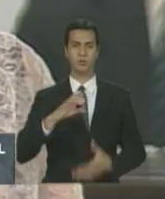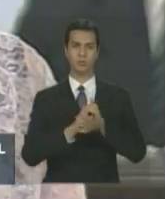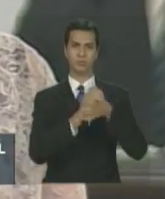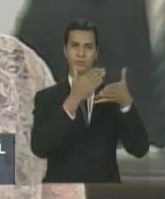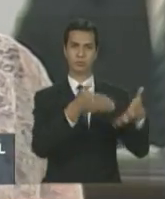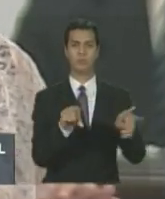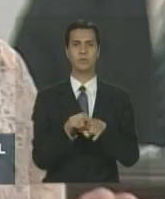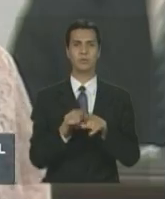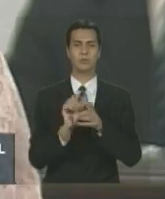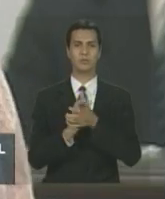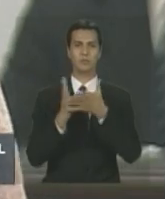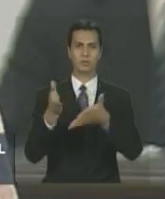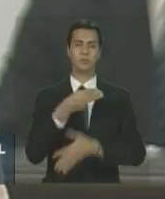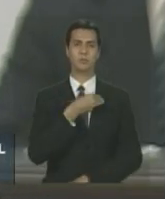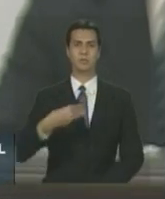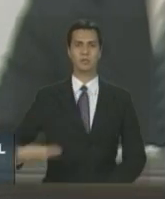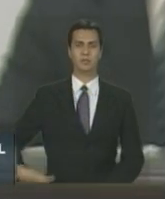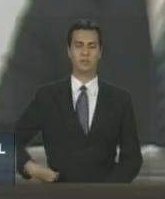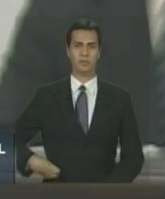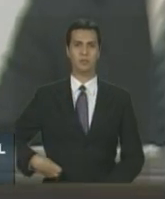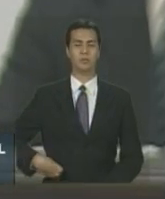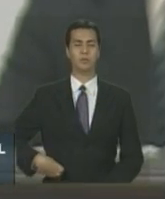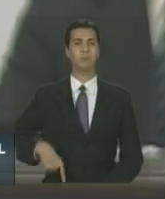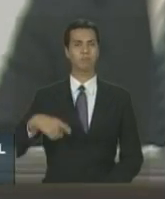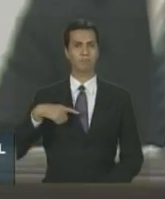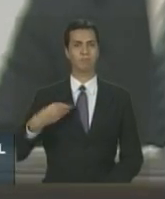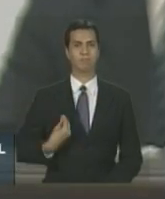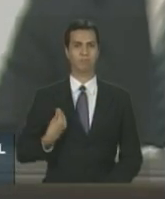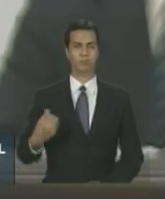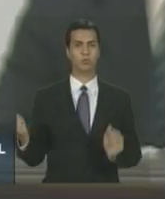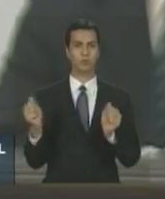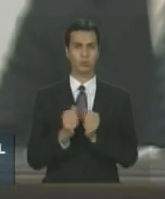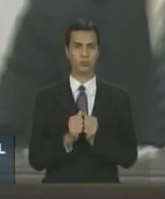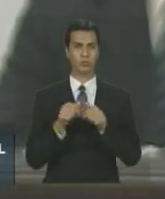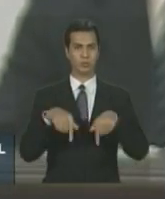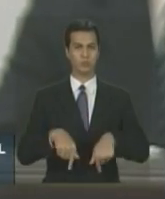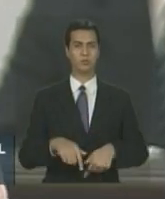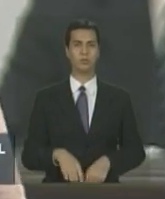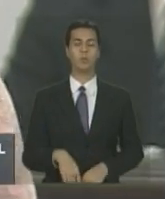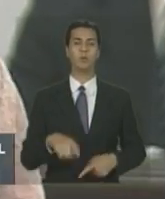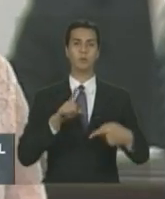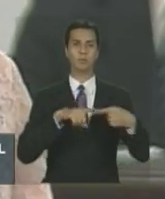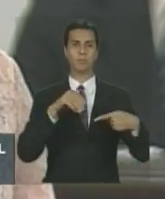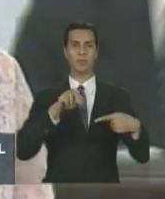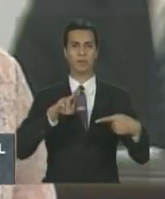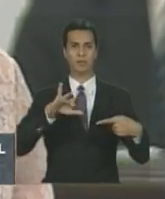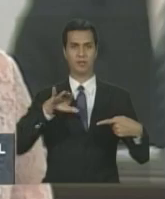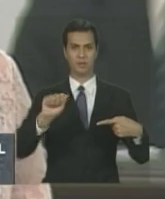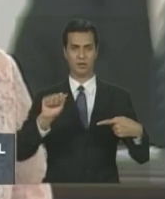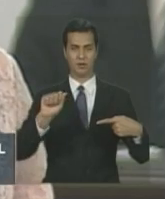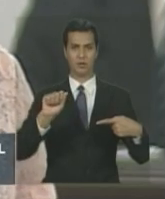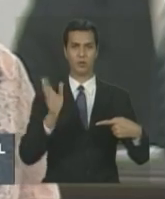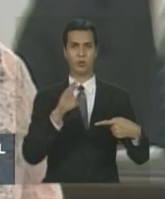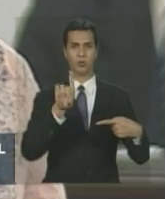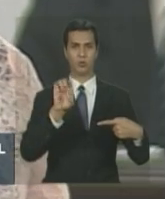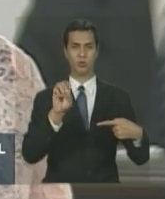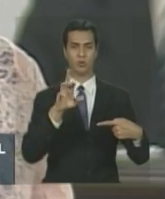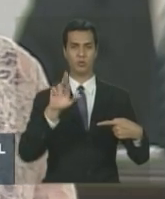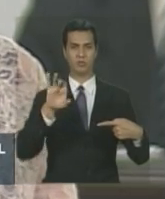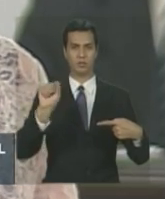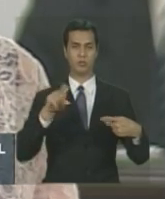Os ministros e ministras de Estado que me acompanham hoje, Maria do Rosário, dos Direitos